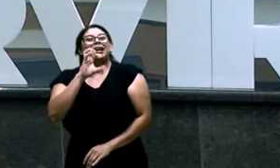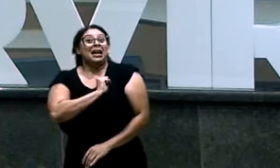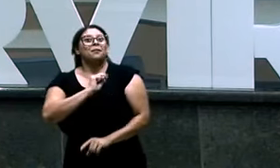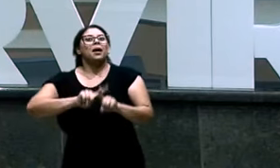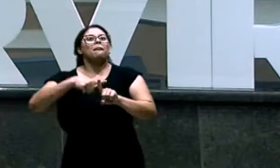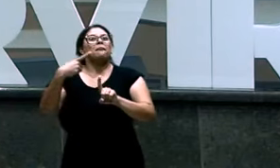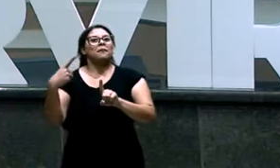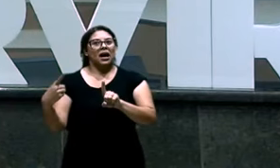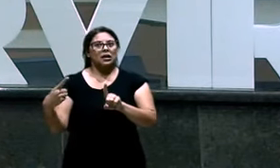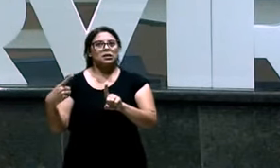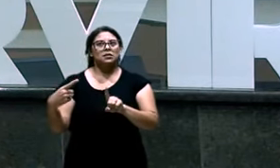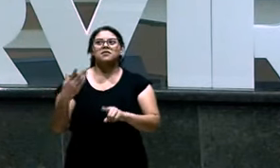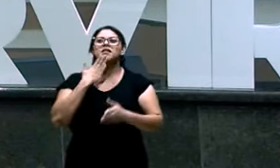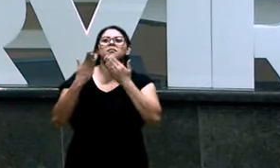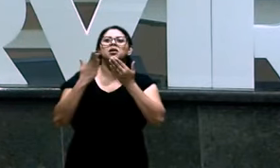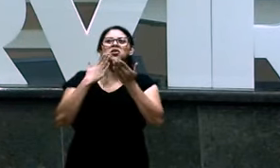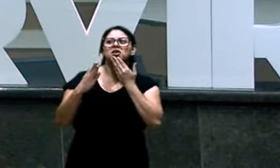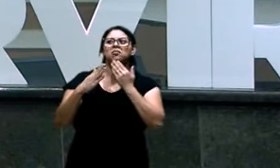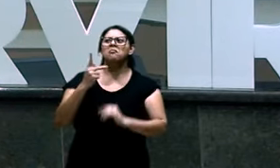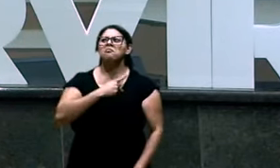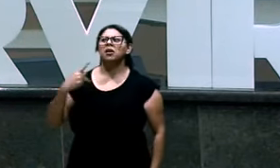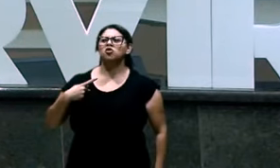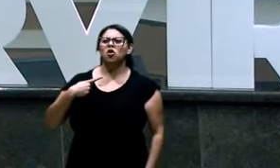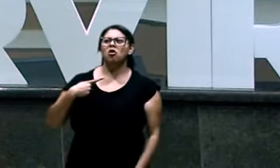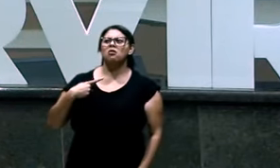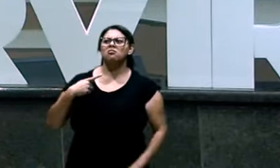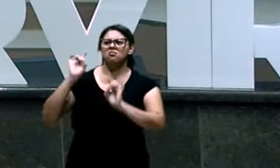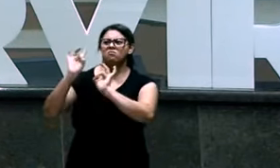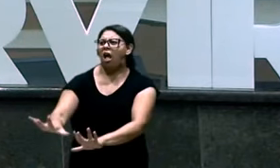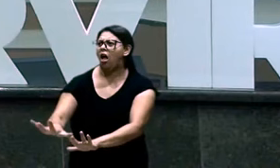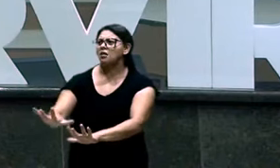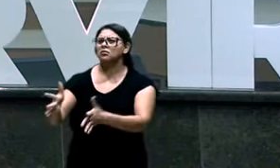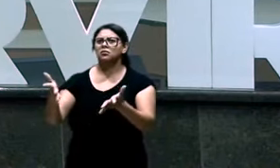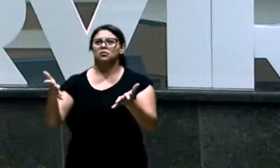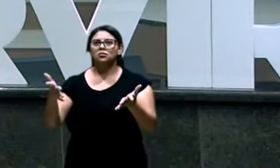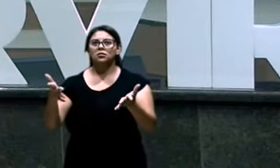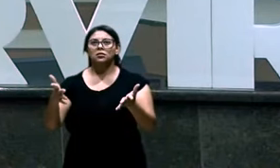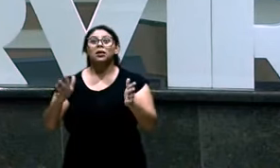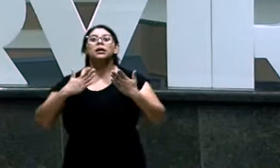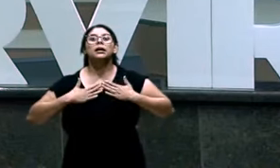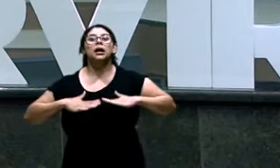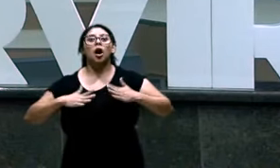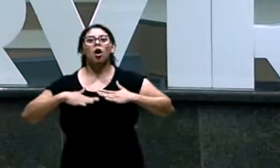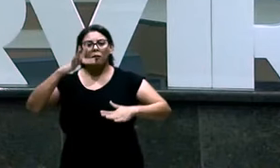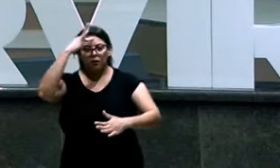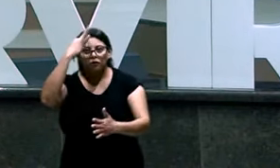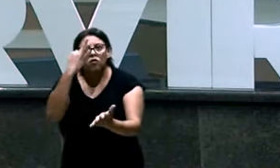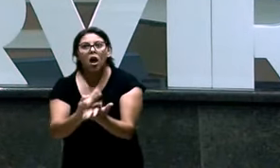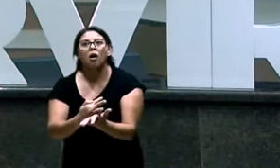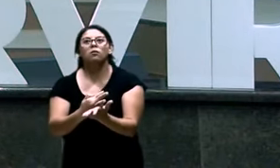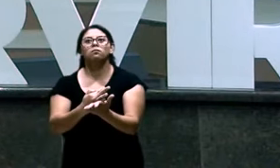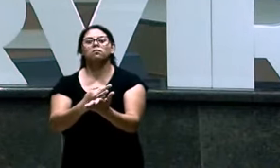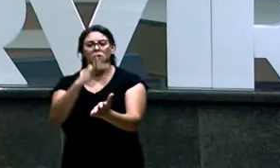Mesmo que perca aqui, ser fiel até a morte. Alguém deu glória a Deus? Eu vou